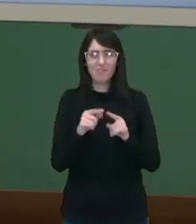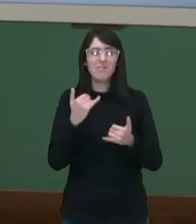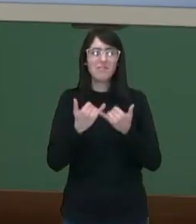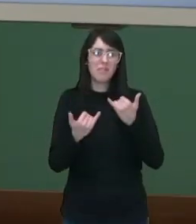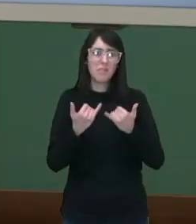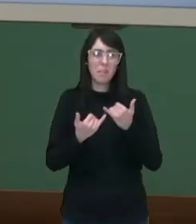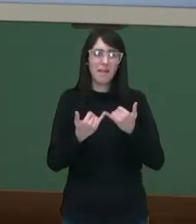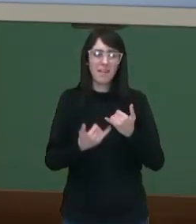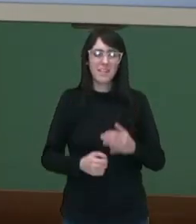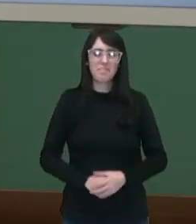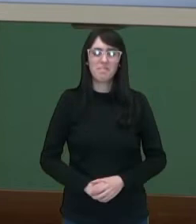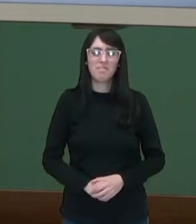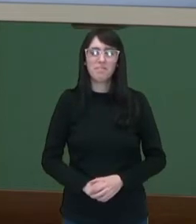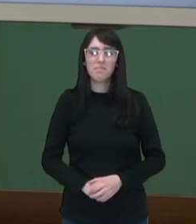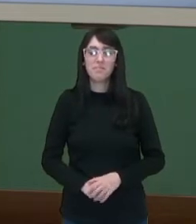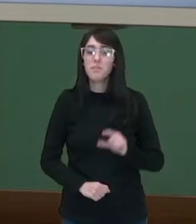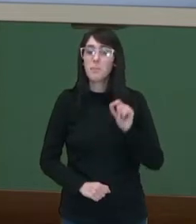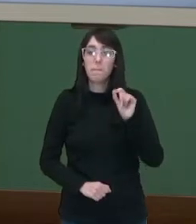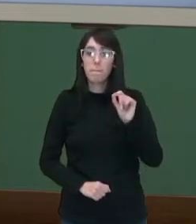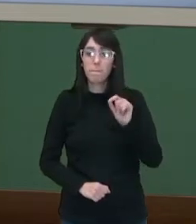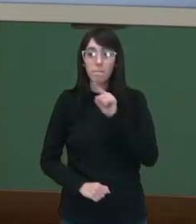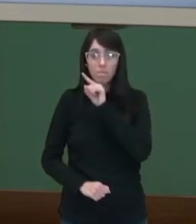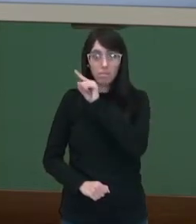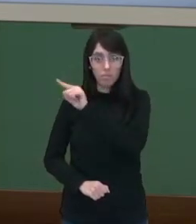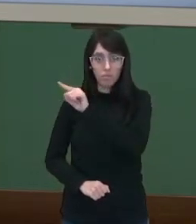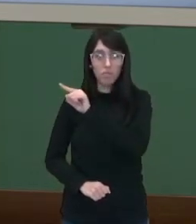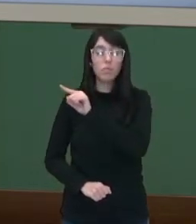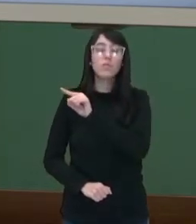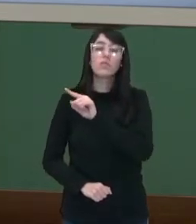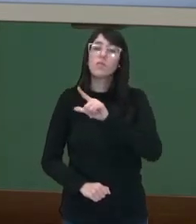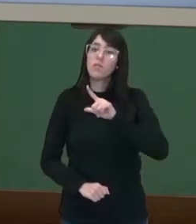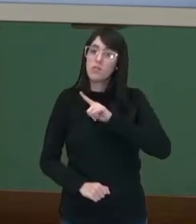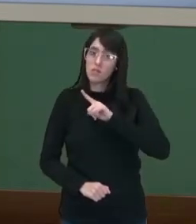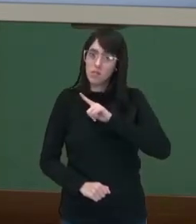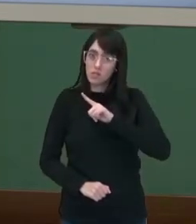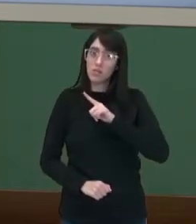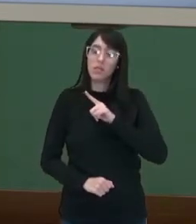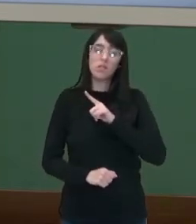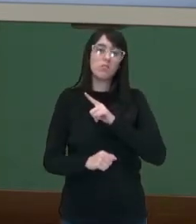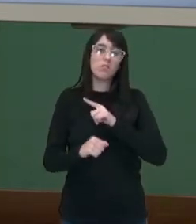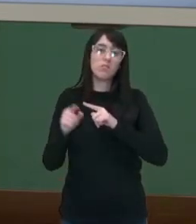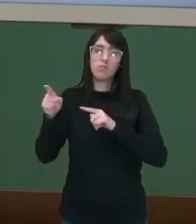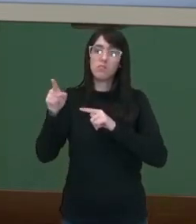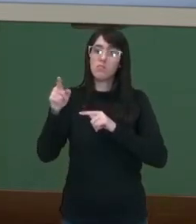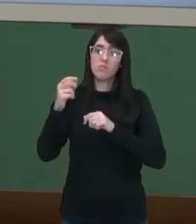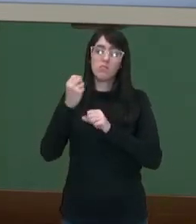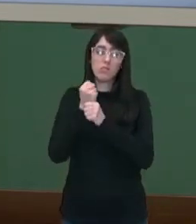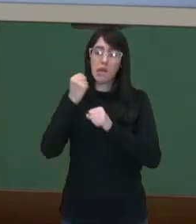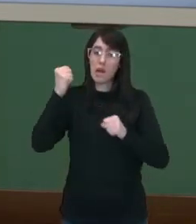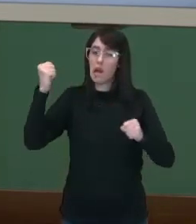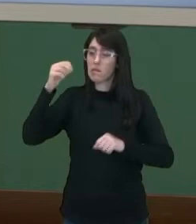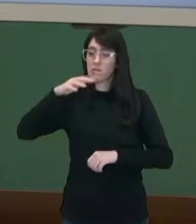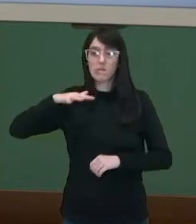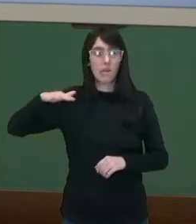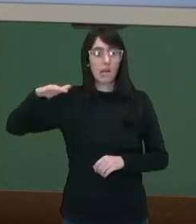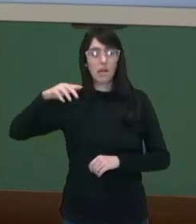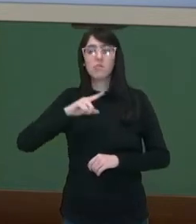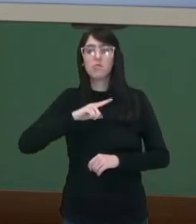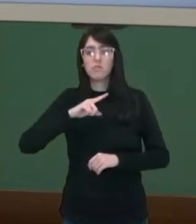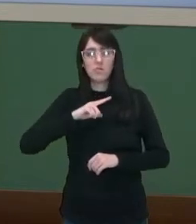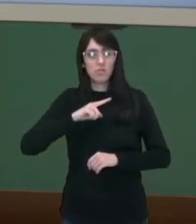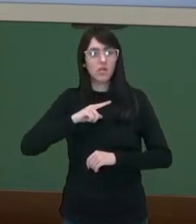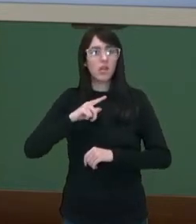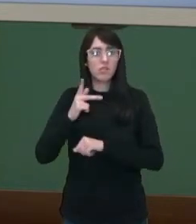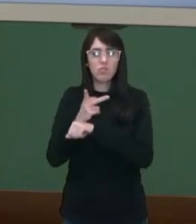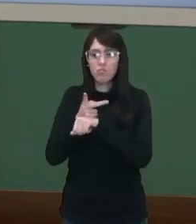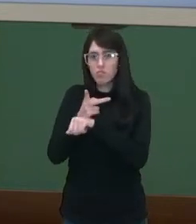Um quadrilátero. E aí, nesta porção, existe uma grande área ali de exploração de recursos minerais, entre eles o minério